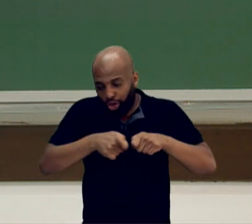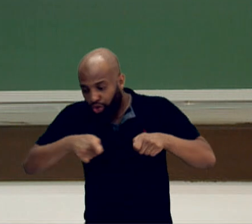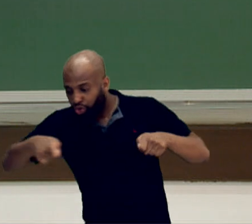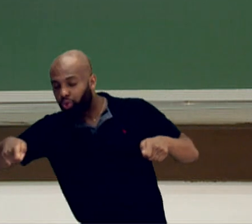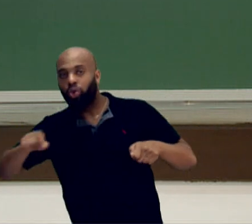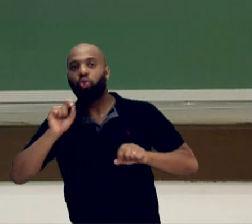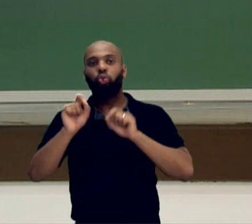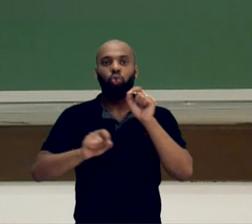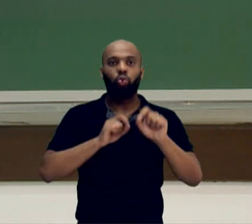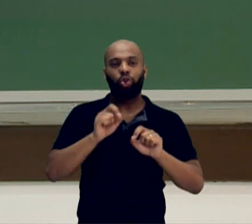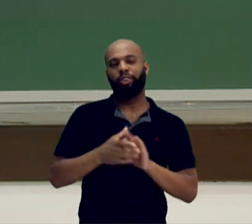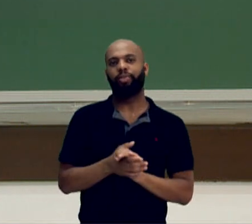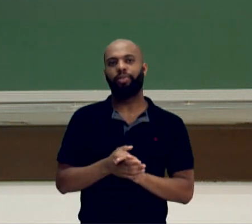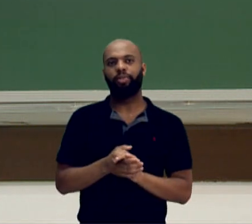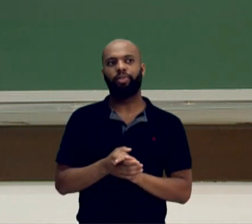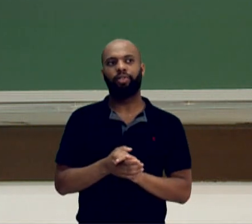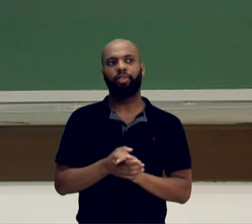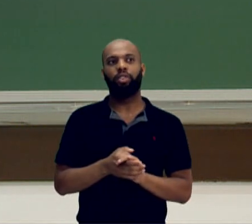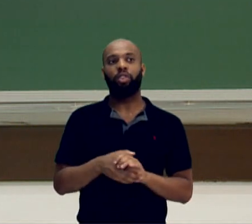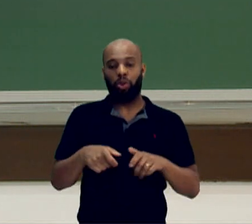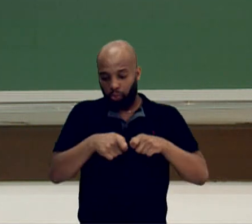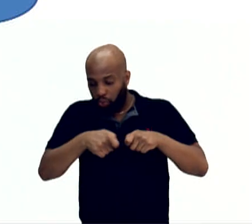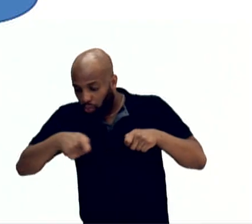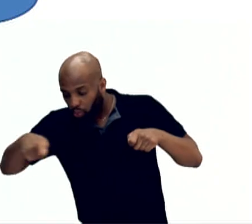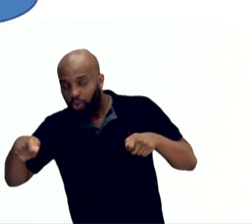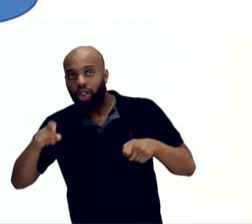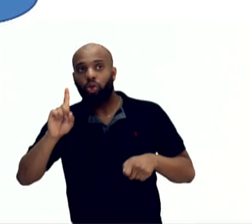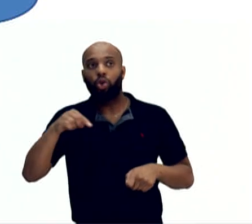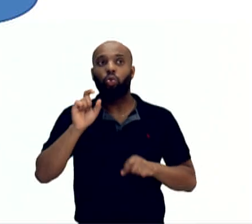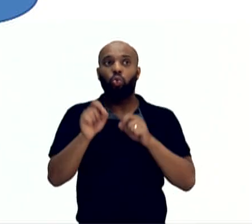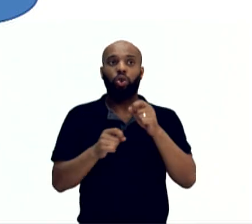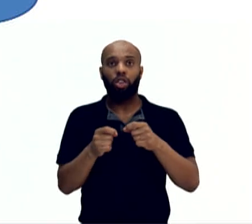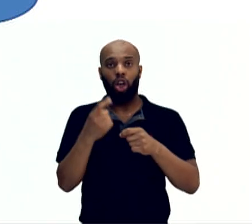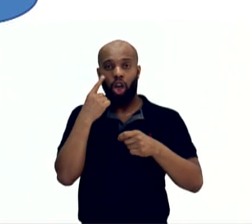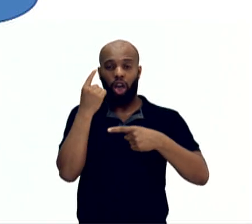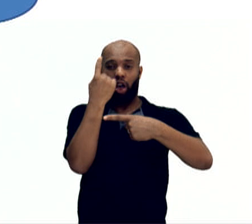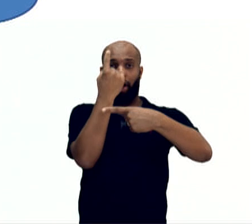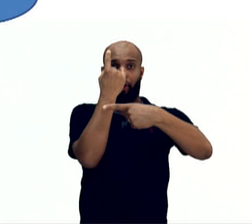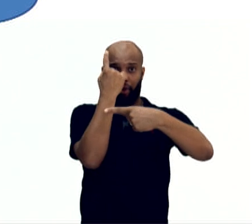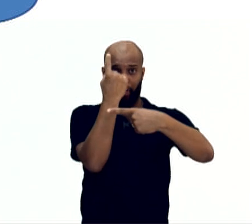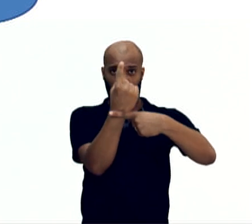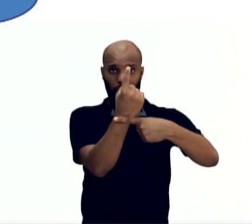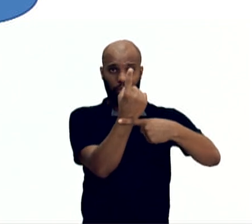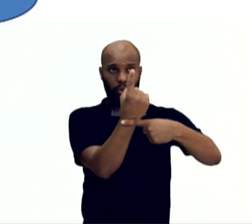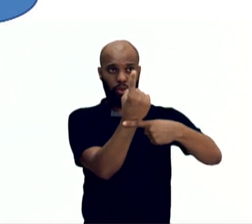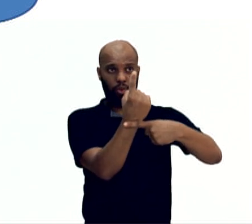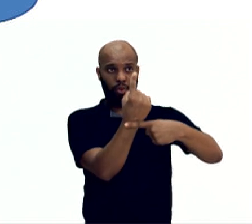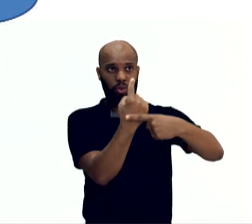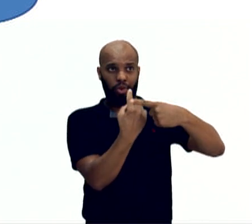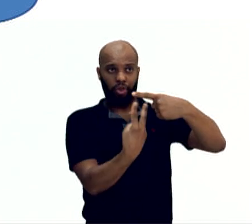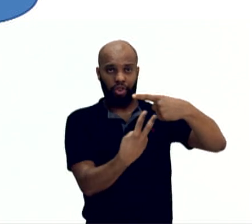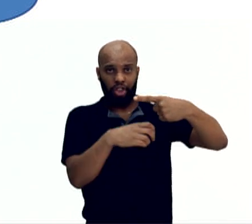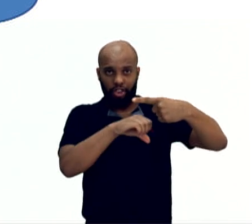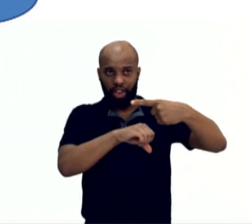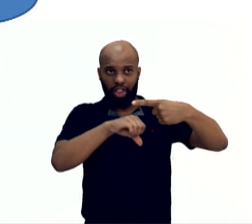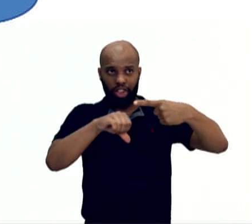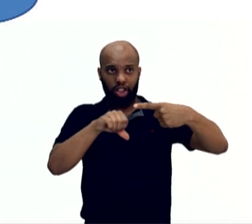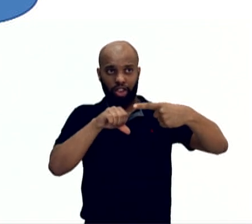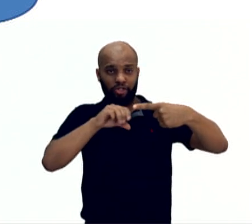gente estica assim, e tem algumas que a gente solta, volta sozinha, e a gente tem que até tomar cuidado para não cortar a mão. Então, porque se você estica, ela